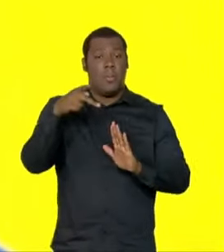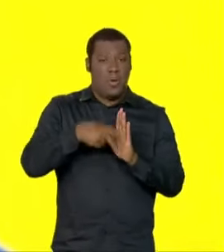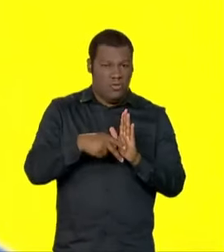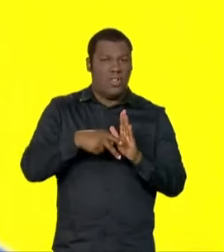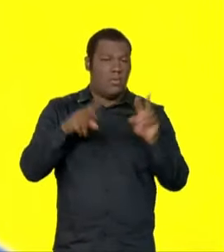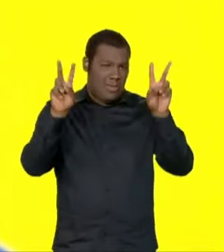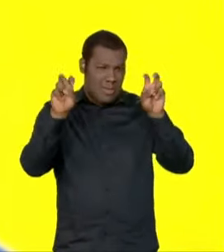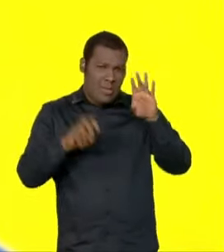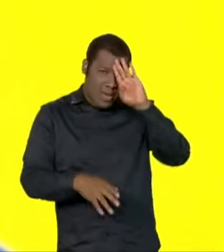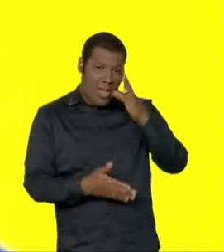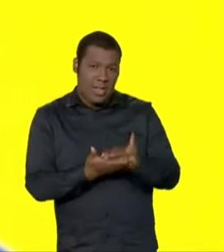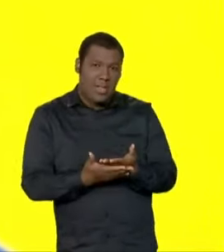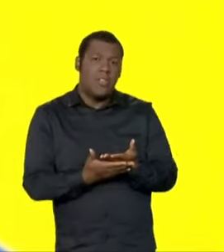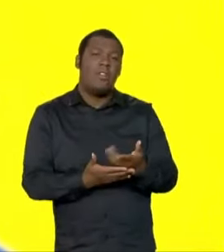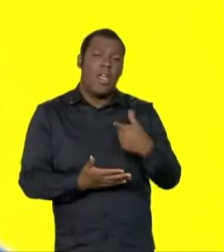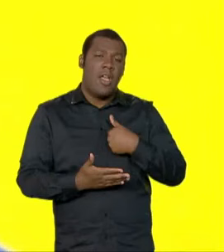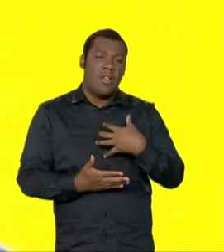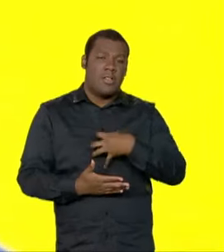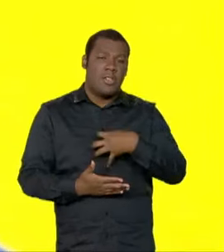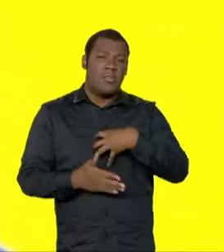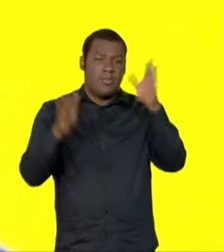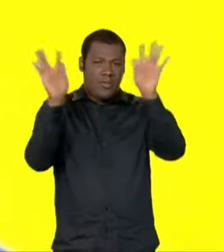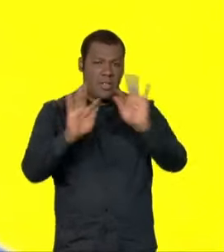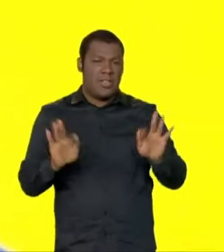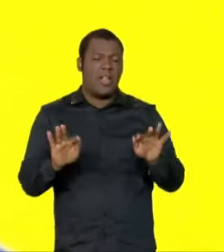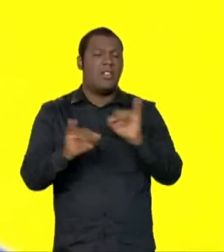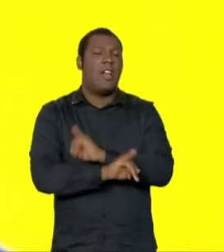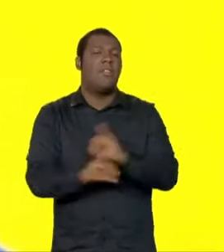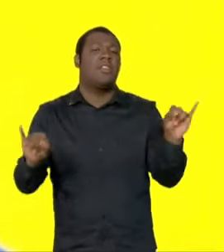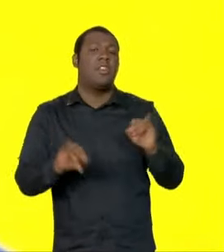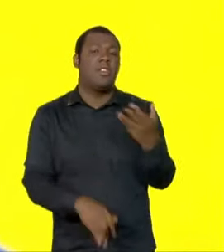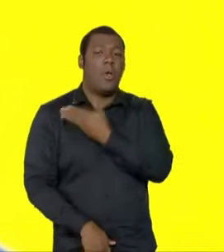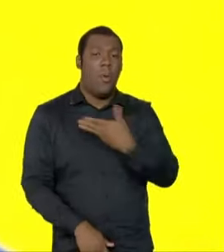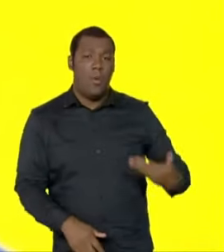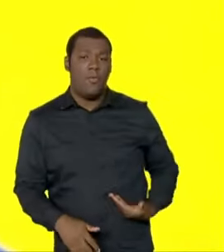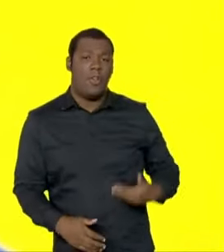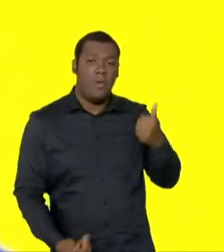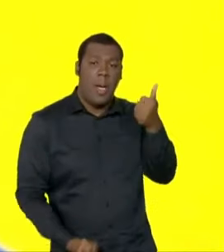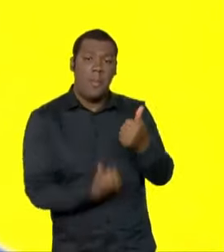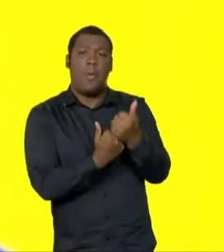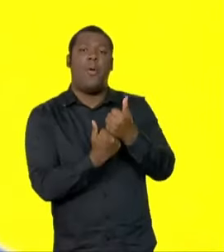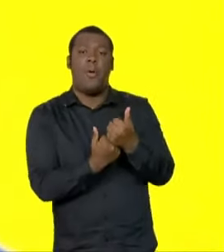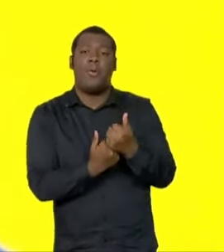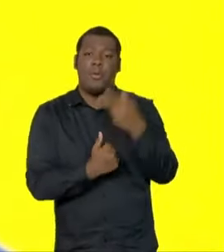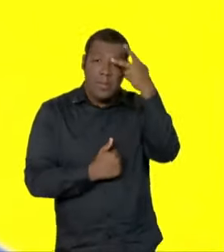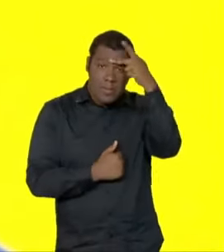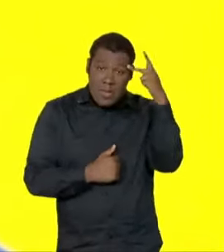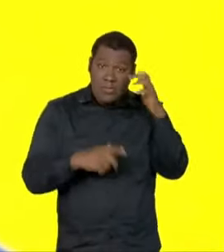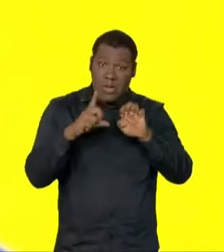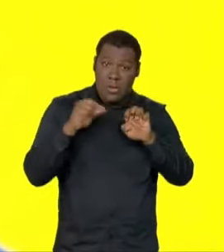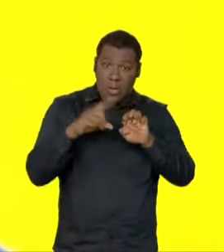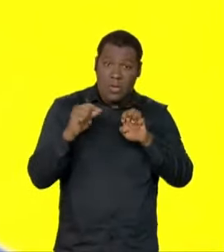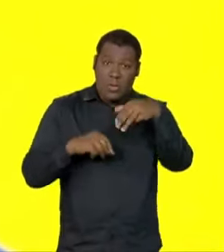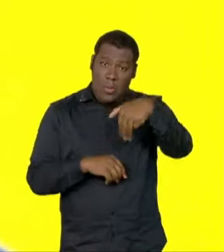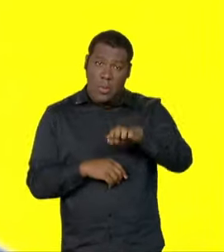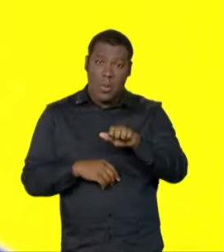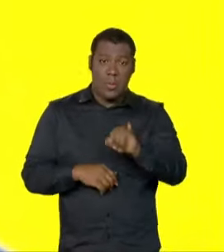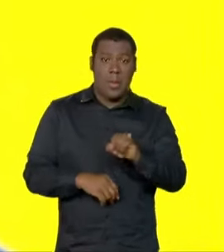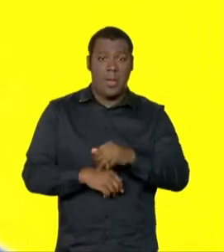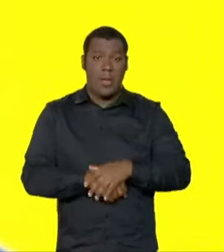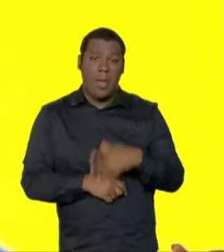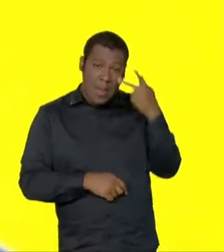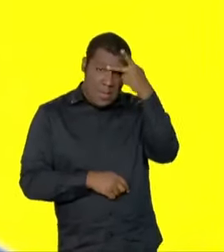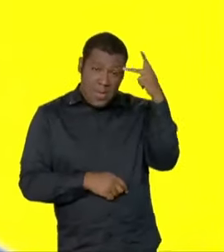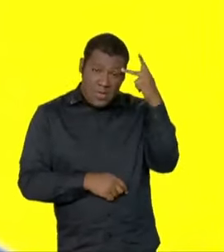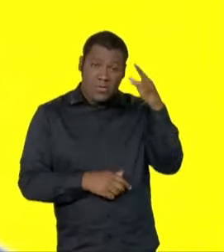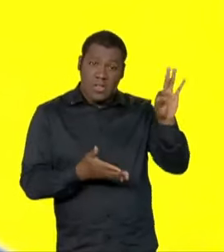fico muito feliz de poder anunciar que nosso governo, por meio do apoio ao microcrédito produtivo direcionado aos inscritos